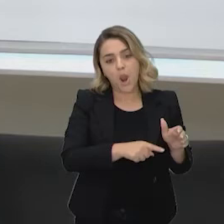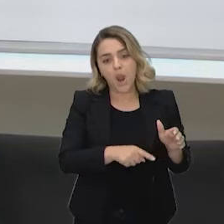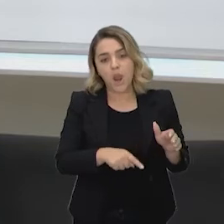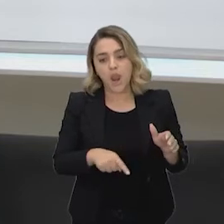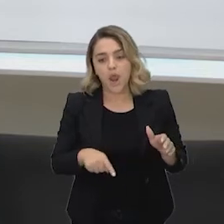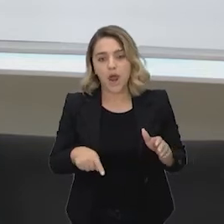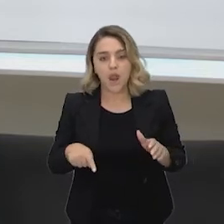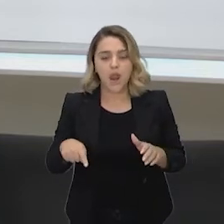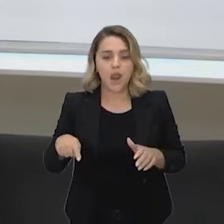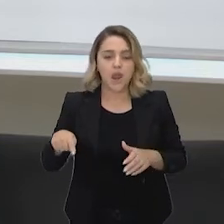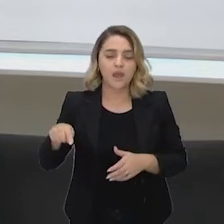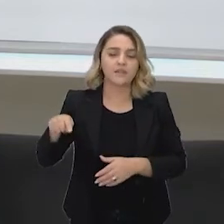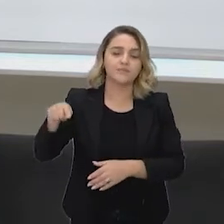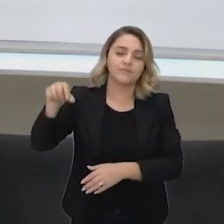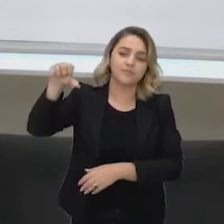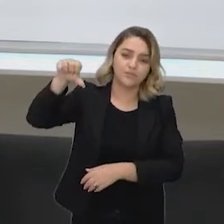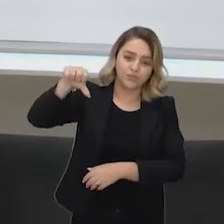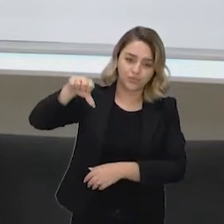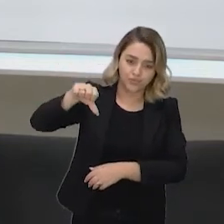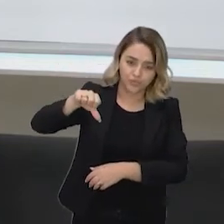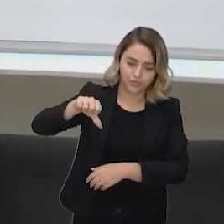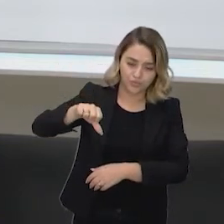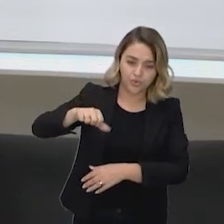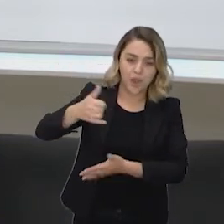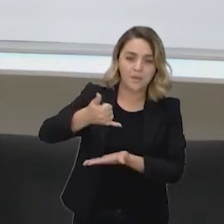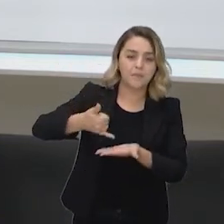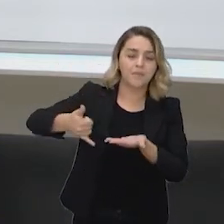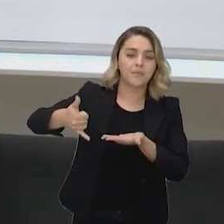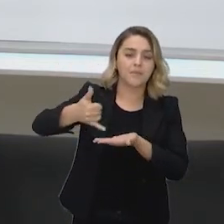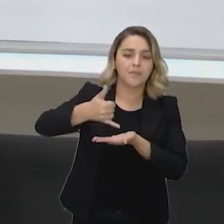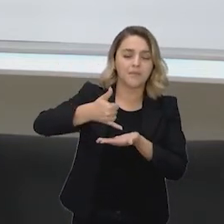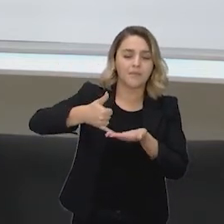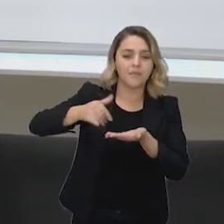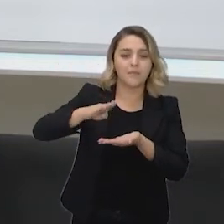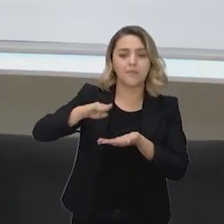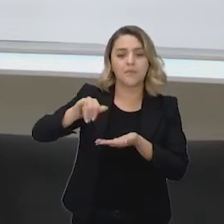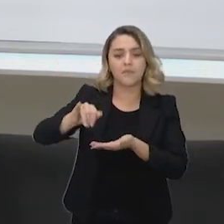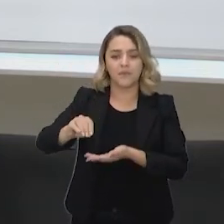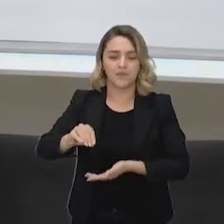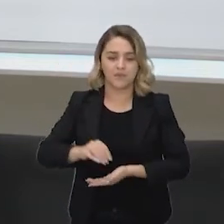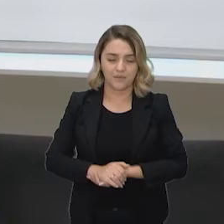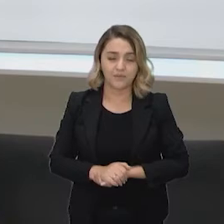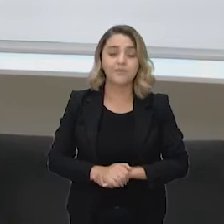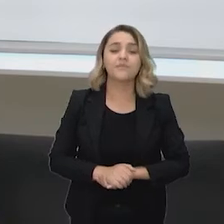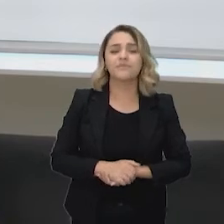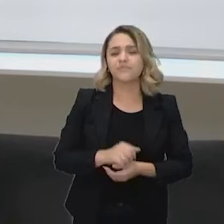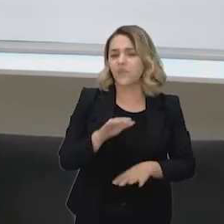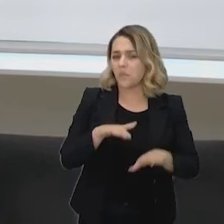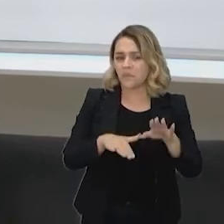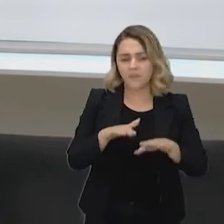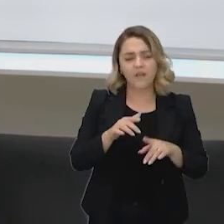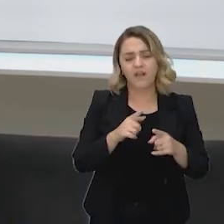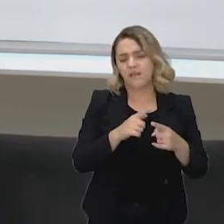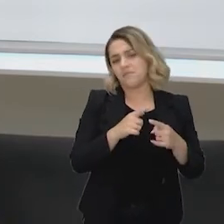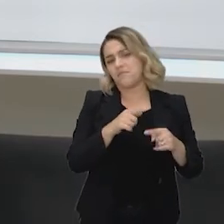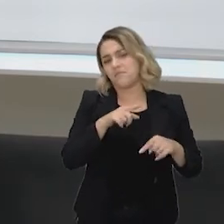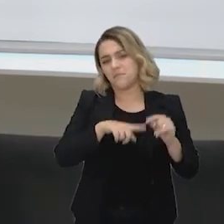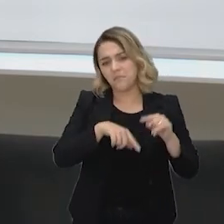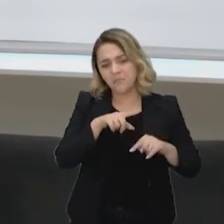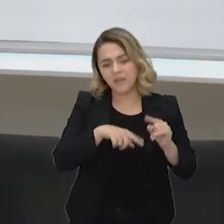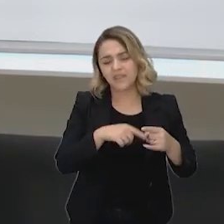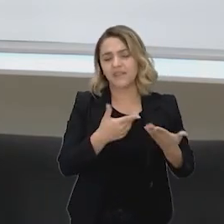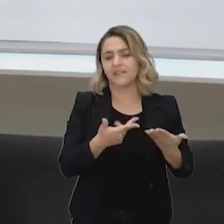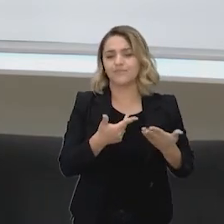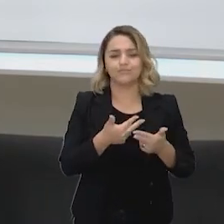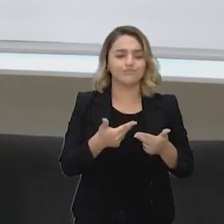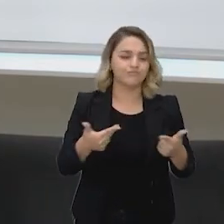diferentes, né, cada equipamento vai ter um diferente reator, que pode ser esse de leito fluidizado que tem na tela, que pode ser um fluidizado